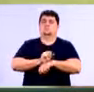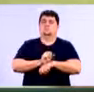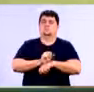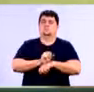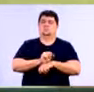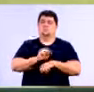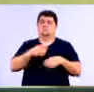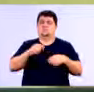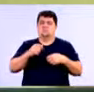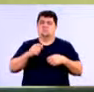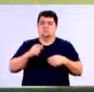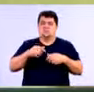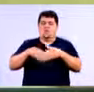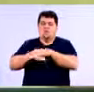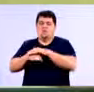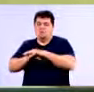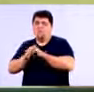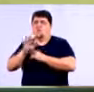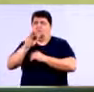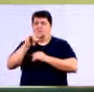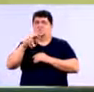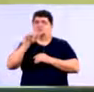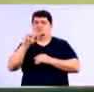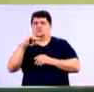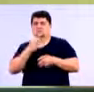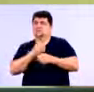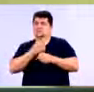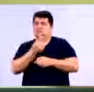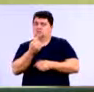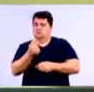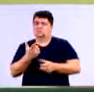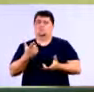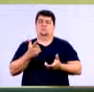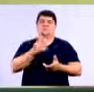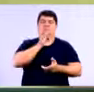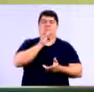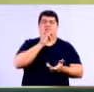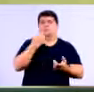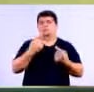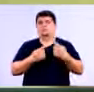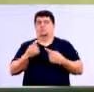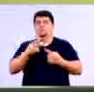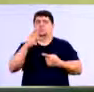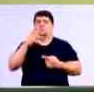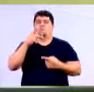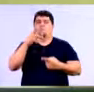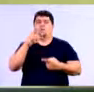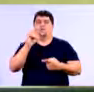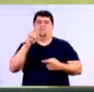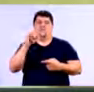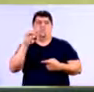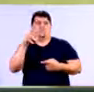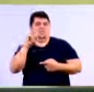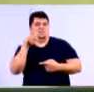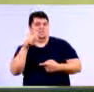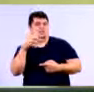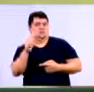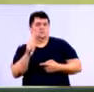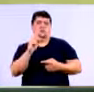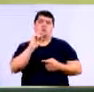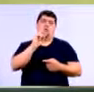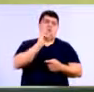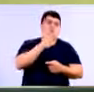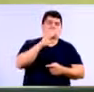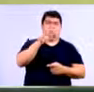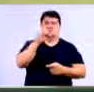financeiro está com tudo, está em alta mesmo. Você pode falar tanto de uma previdência privada, como o professor falou, ou um fundo ligado ao CDB,